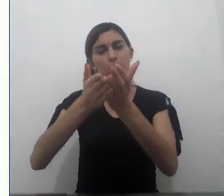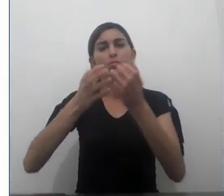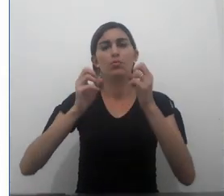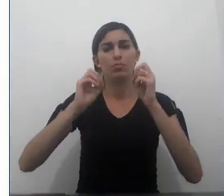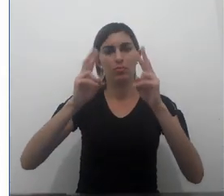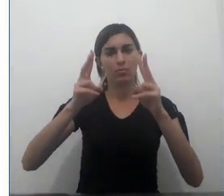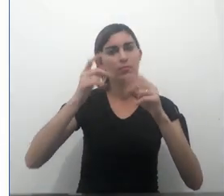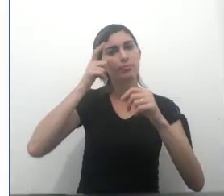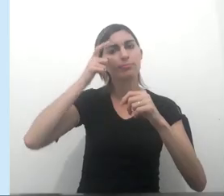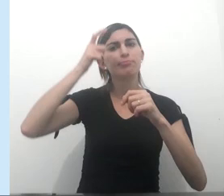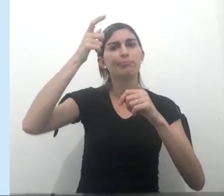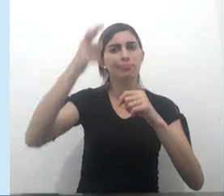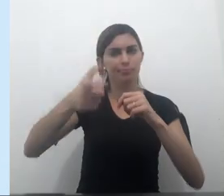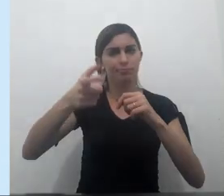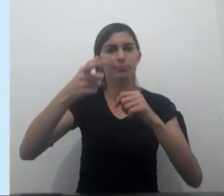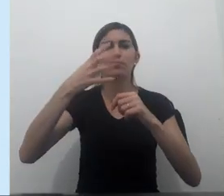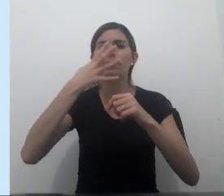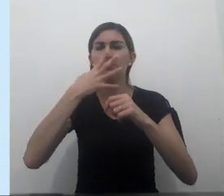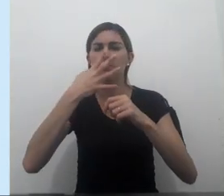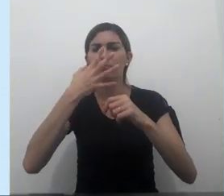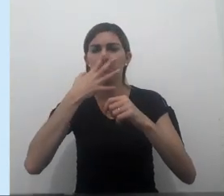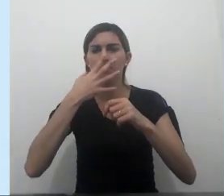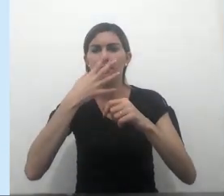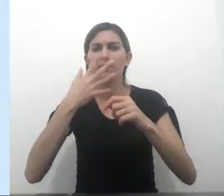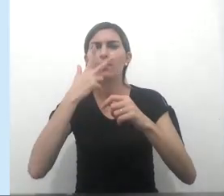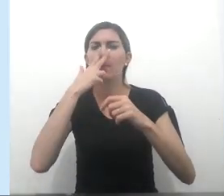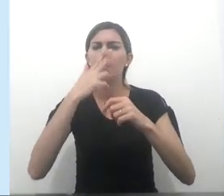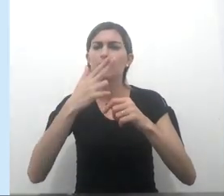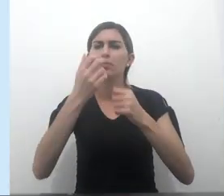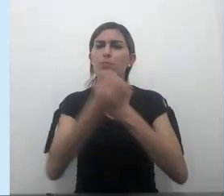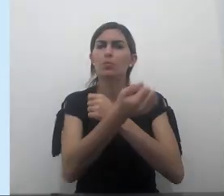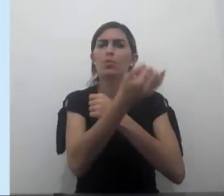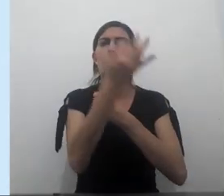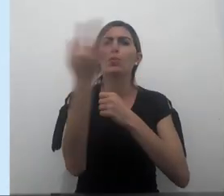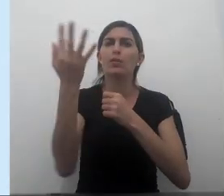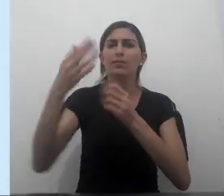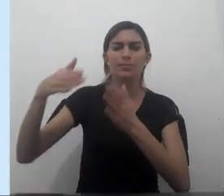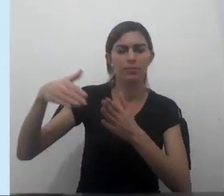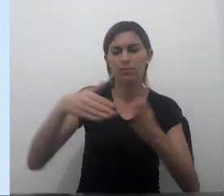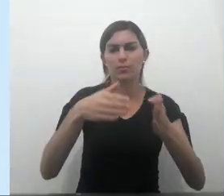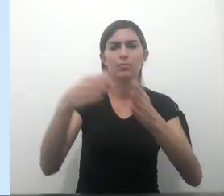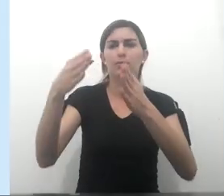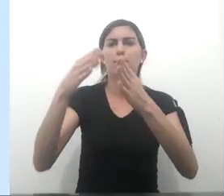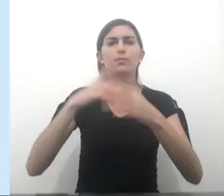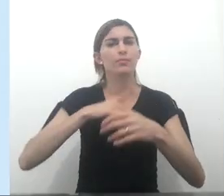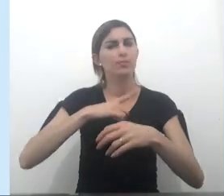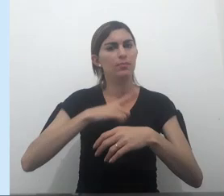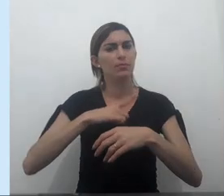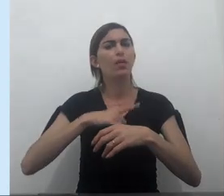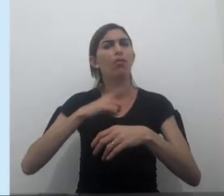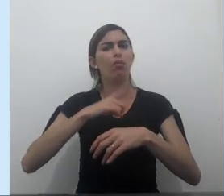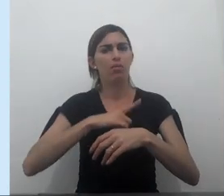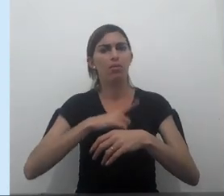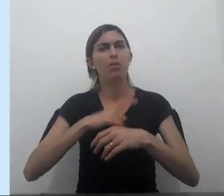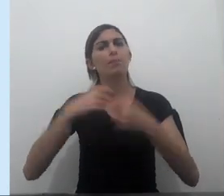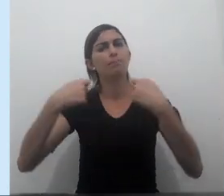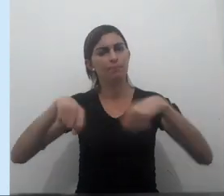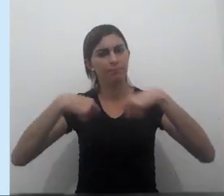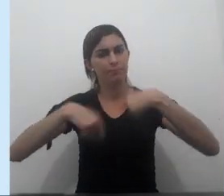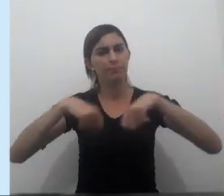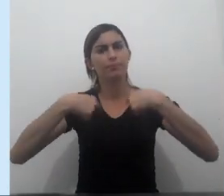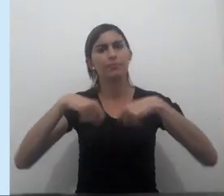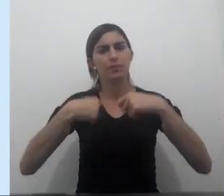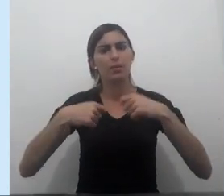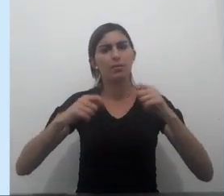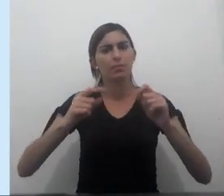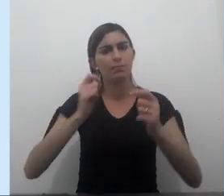Ok, gente? É interessante a gente observar que, mesmo com essa quantidade de rios que temos, ainda existe uma